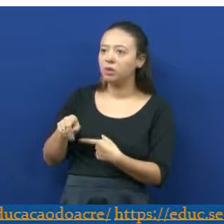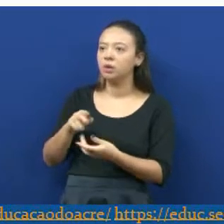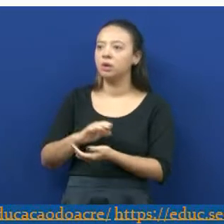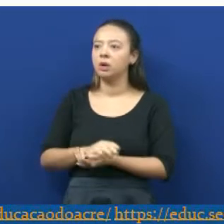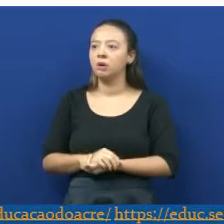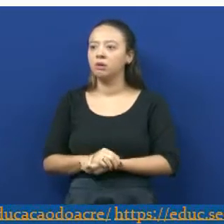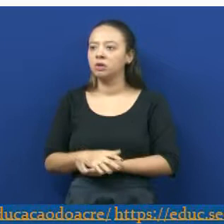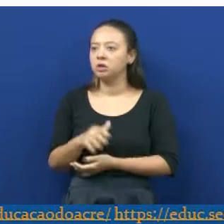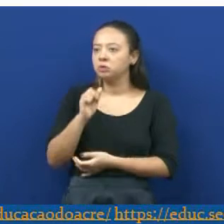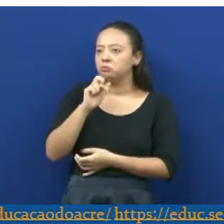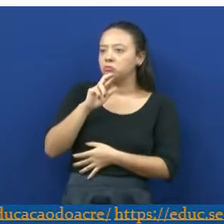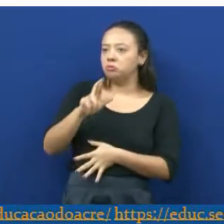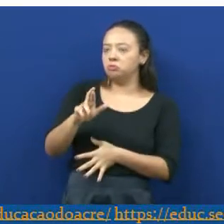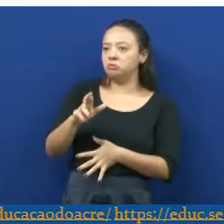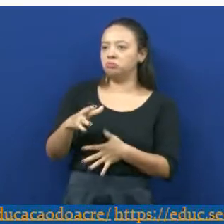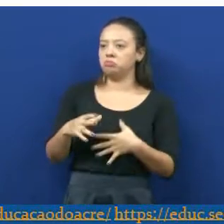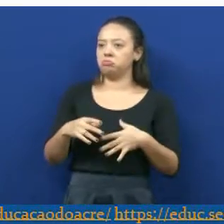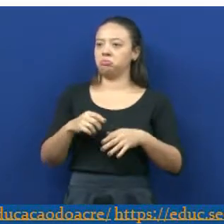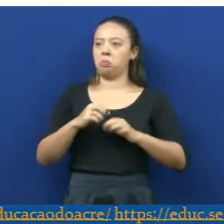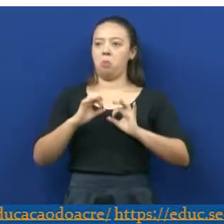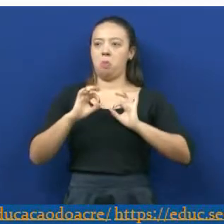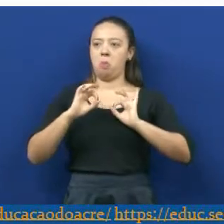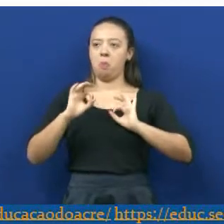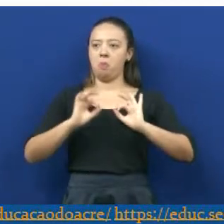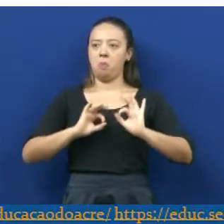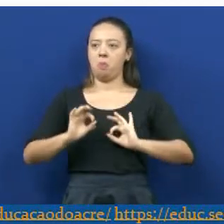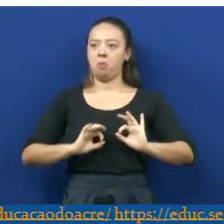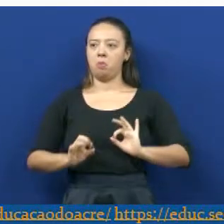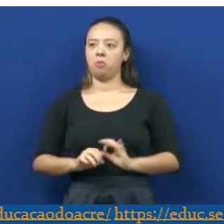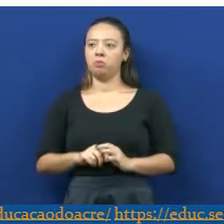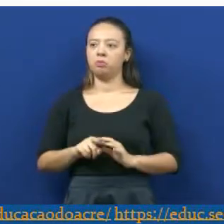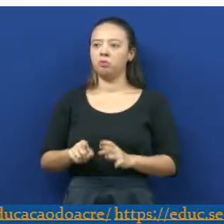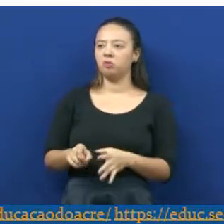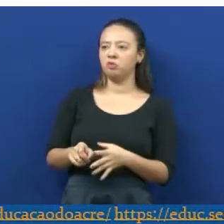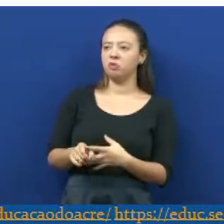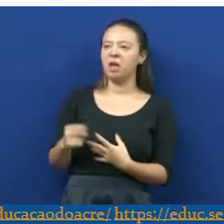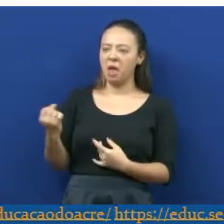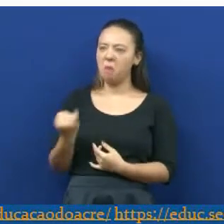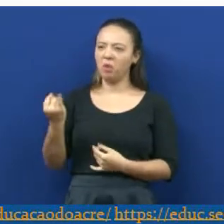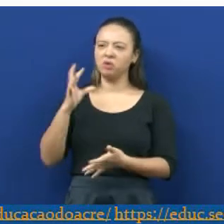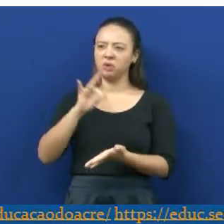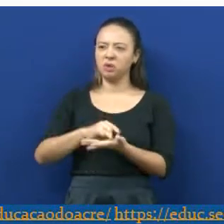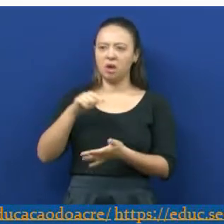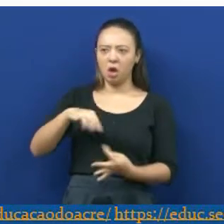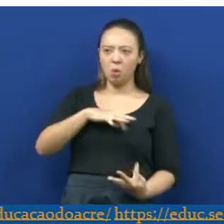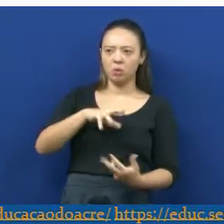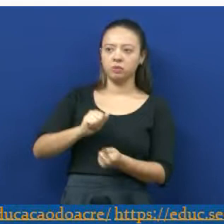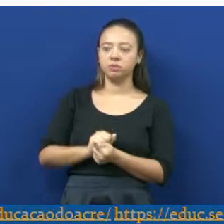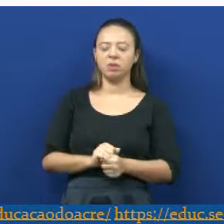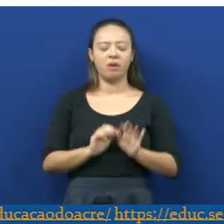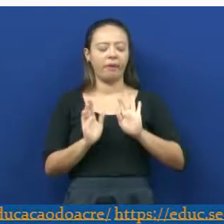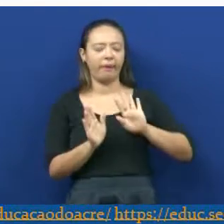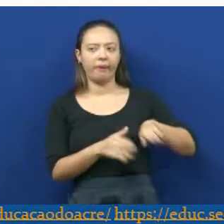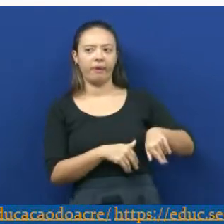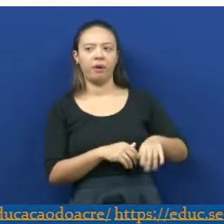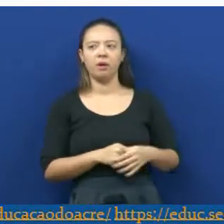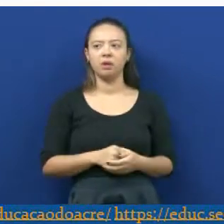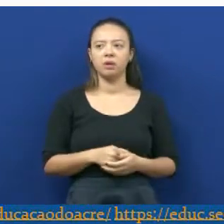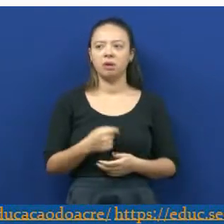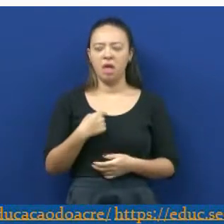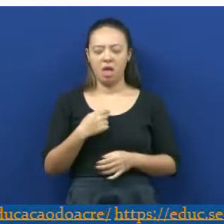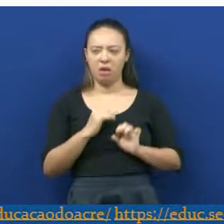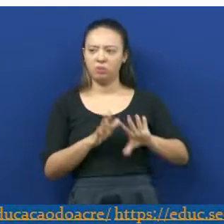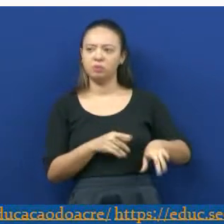cheia de si, toda enrolada, para fingir que vale alguma coisa neste mundo? Deixe-me, senhora." Que a deixe? Que a deixe por